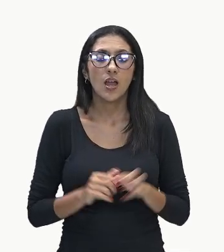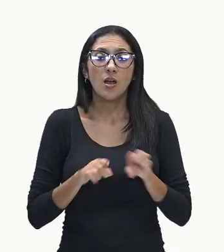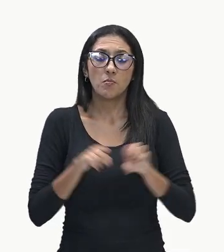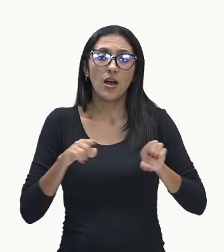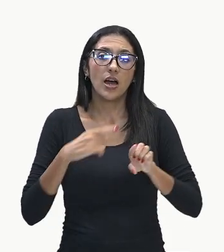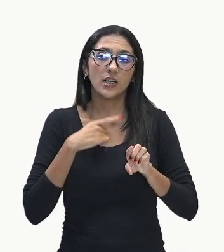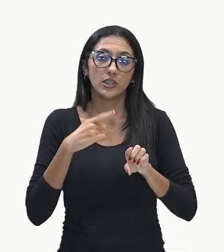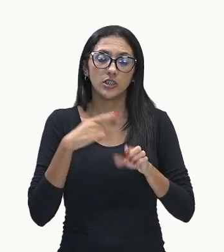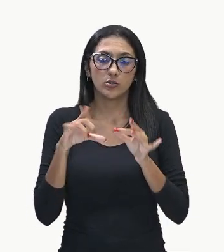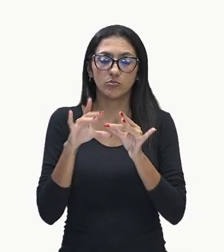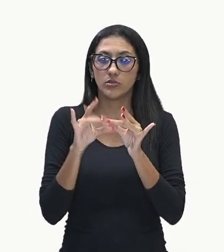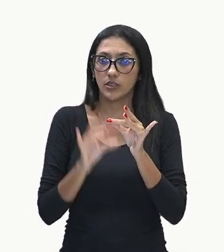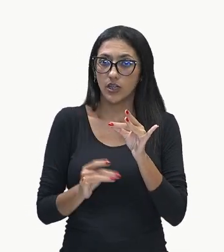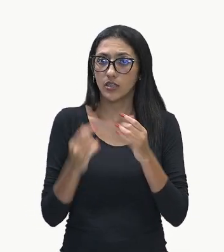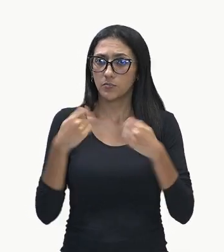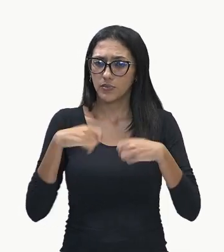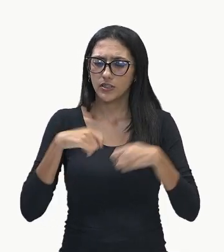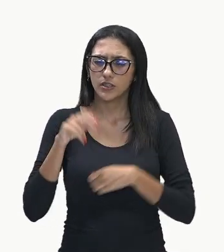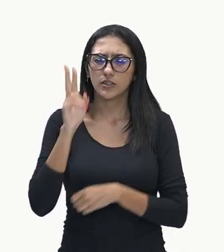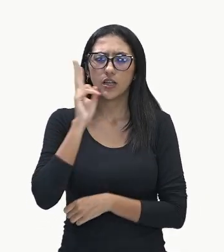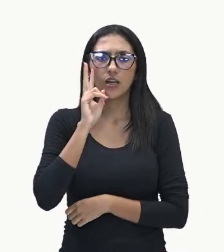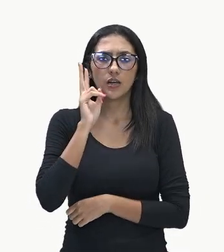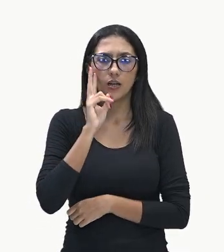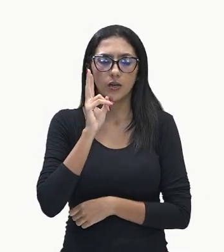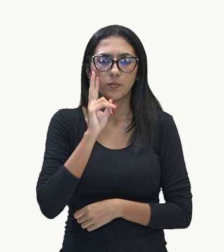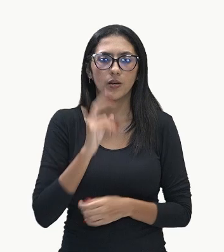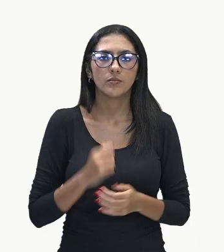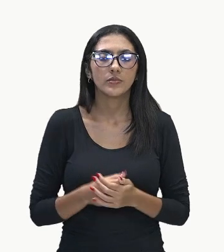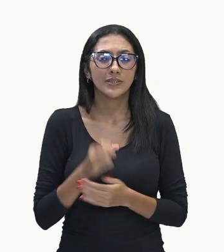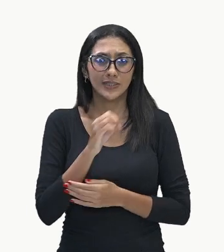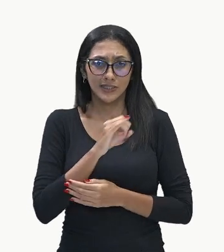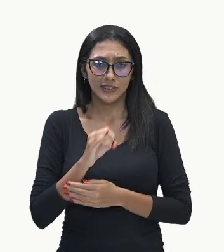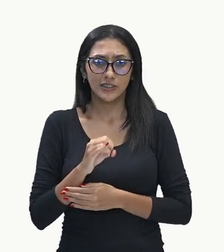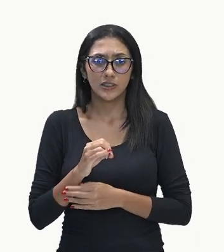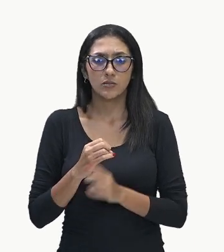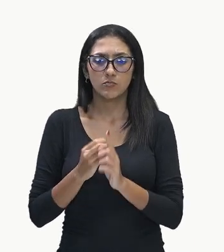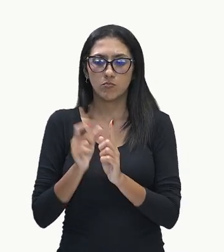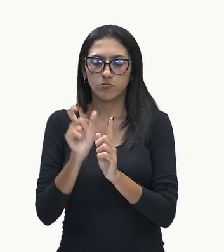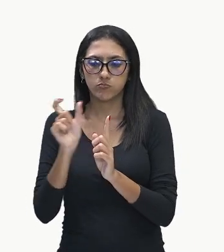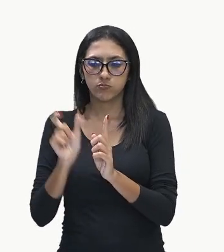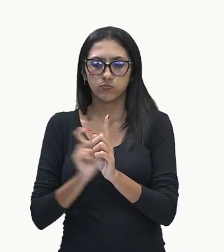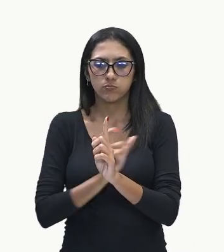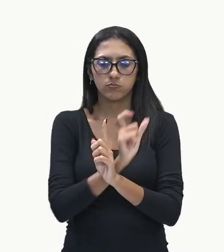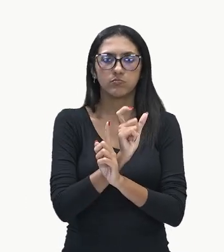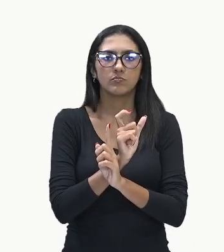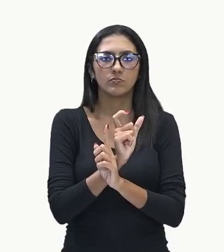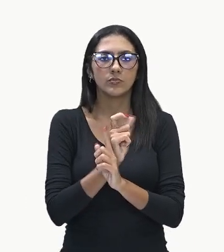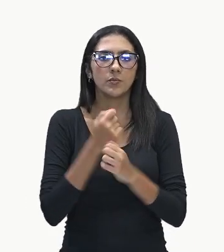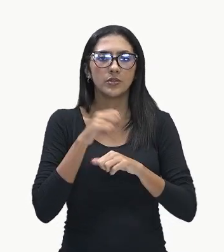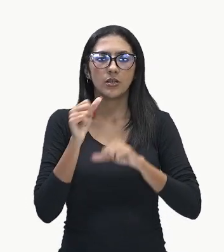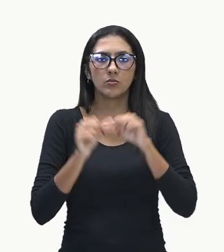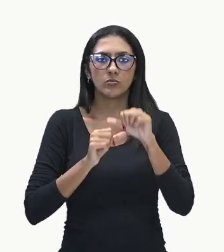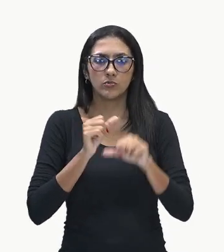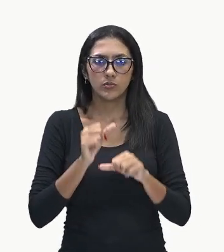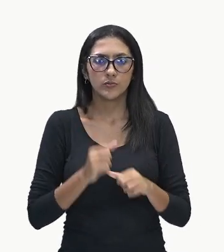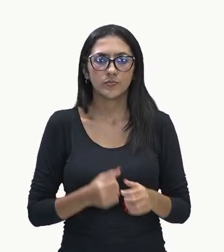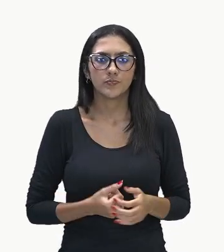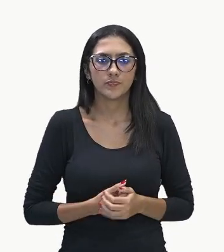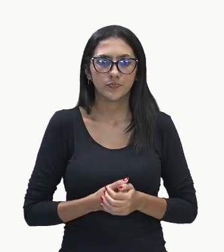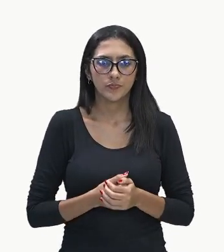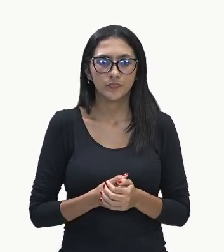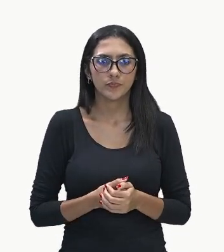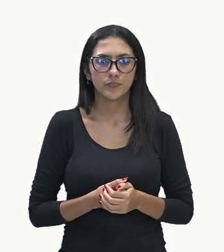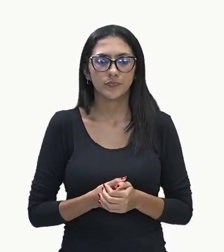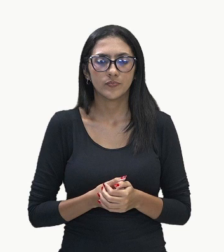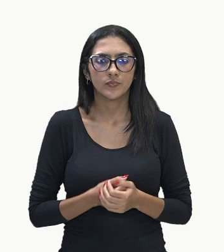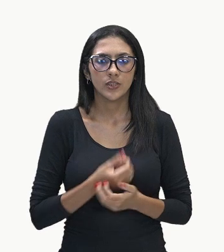nós não podemos esquecer. Mudou de membro, muda de sinal. Então, 6x vai